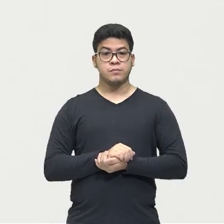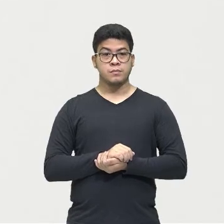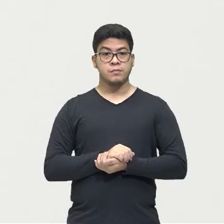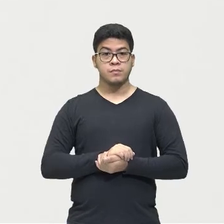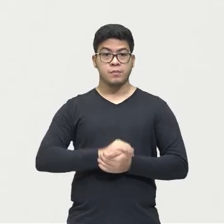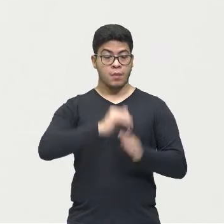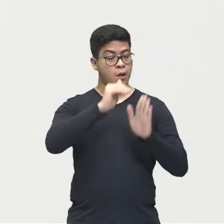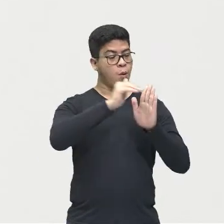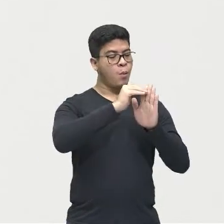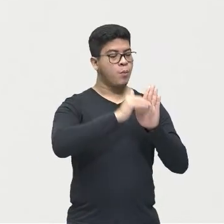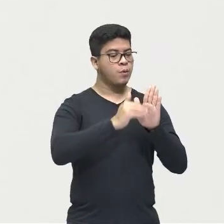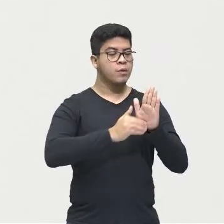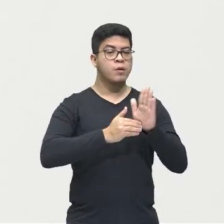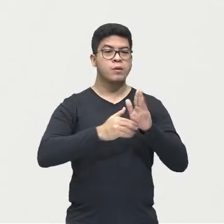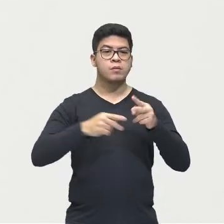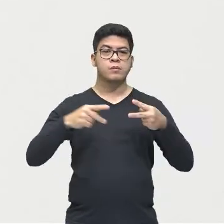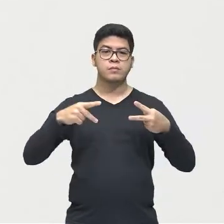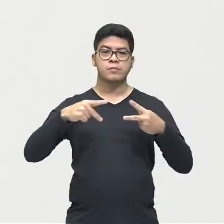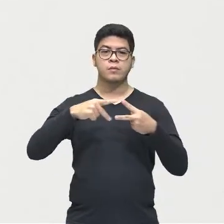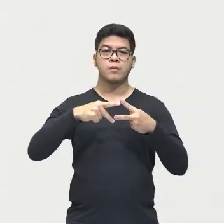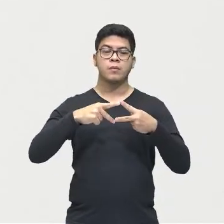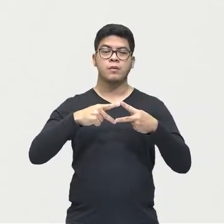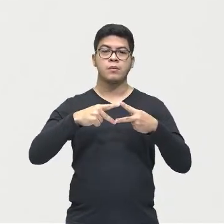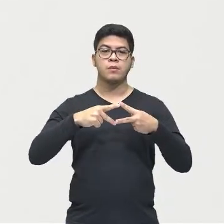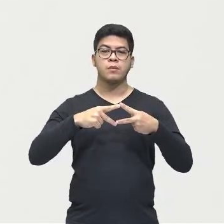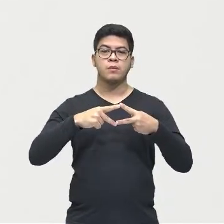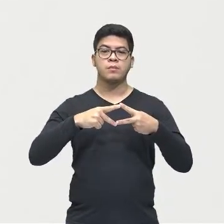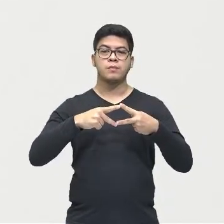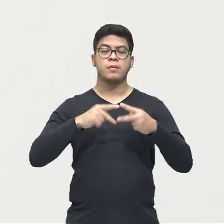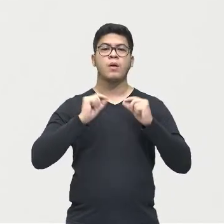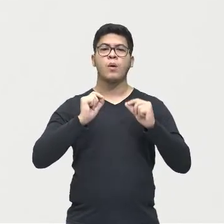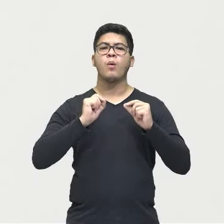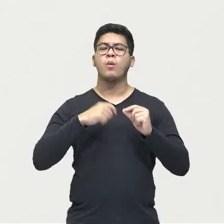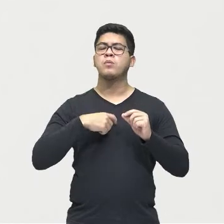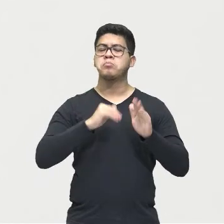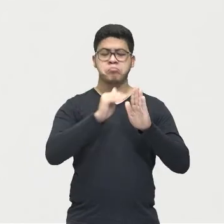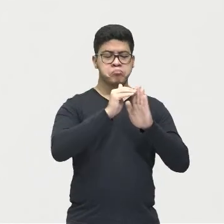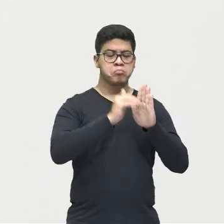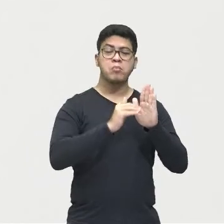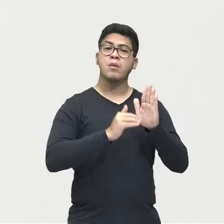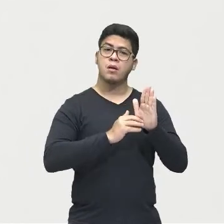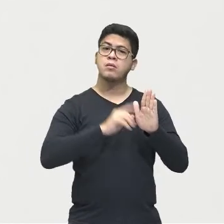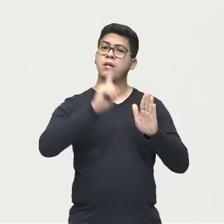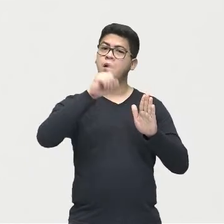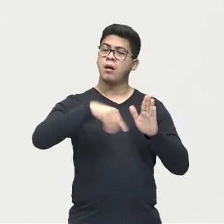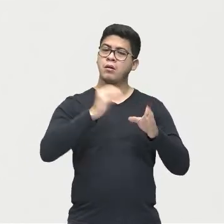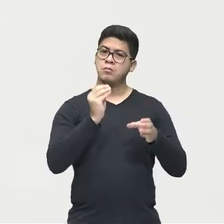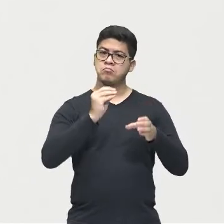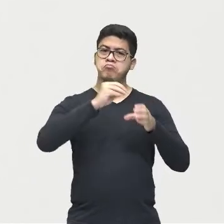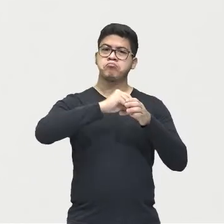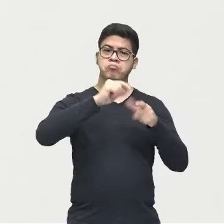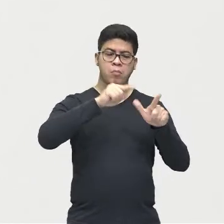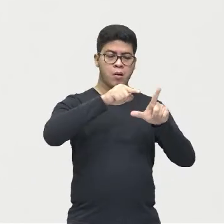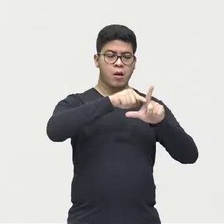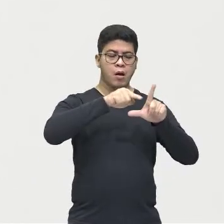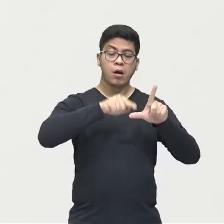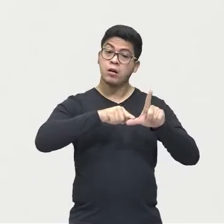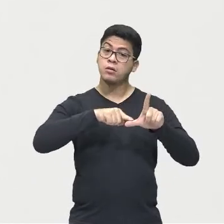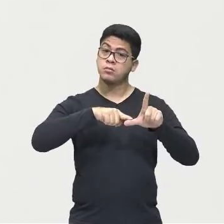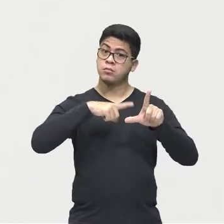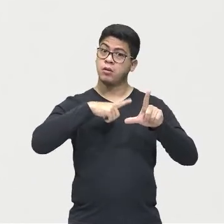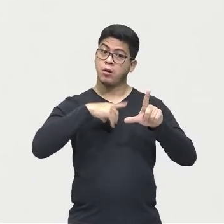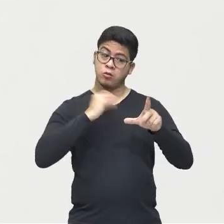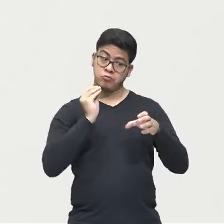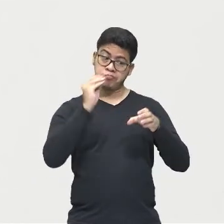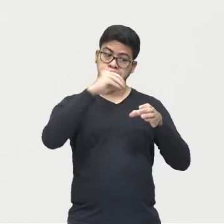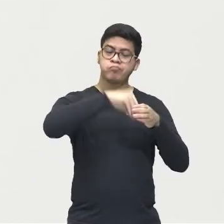Propriedade dos losangos. As diagonais de um losango são perpendiculares entre si e estão contidas nas bissetrizes dos ângulos